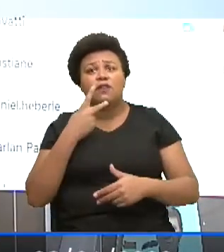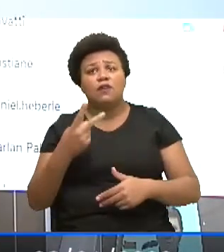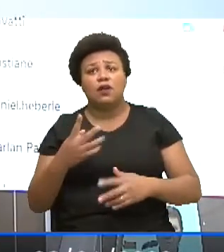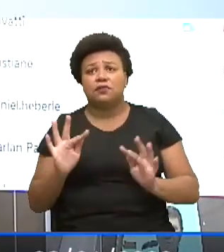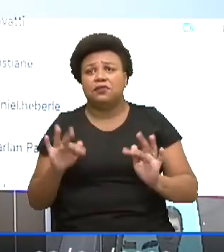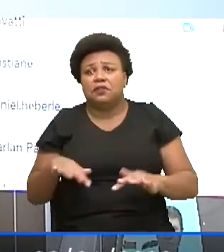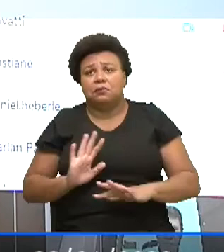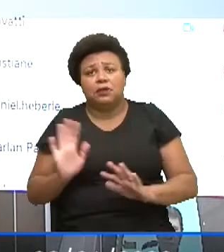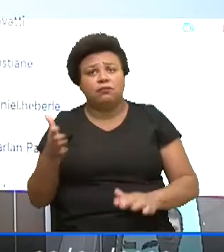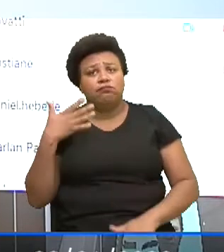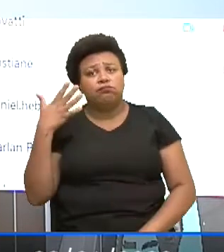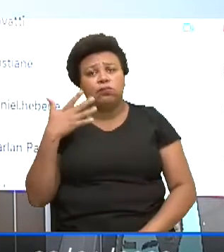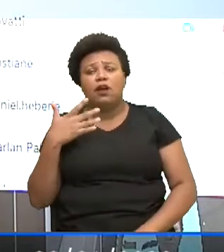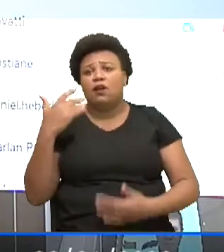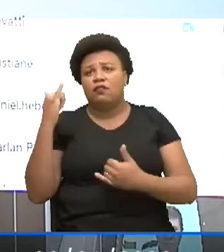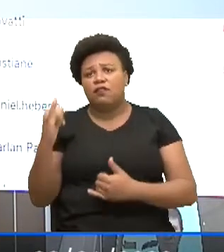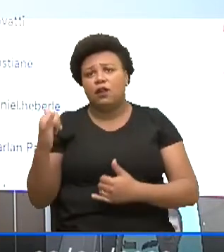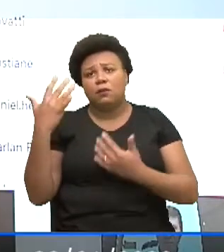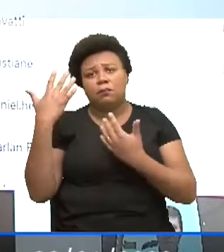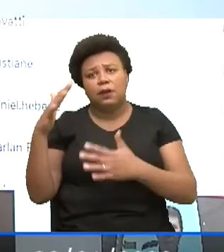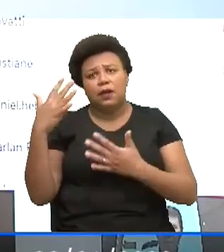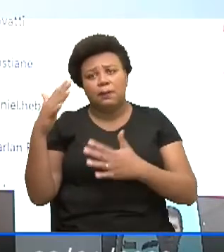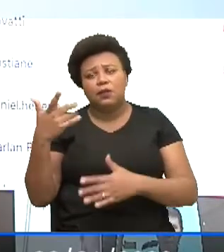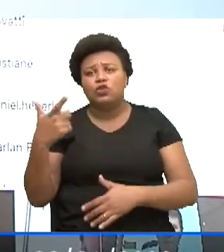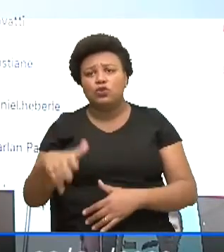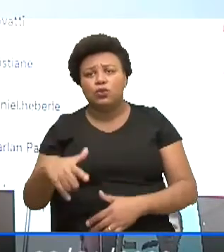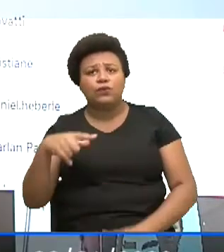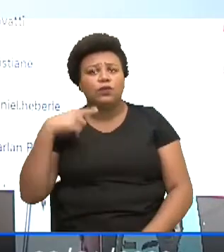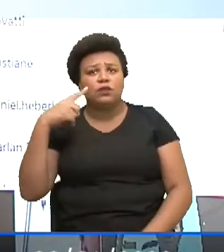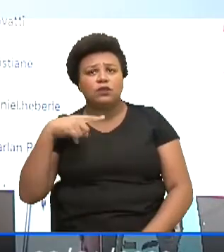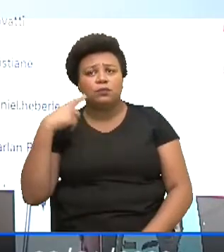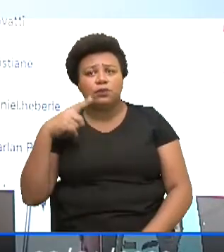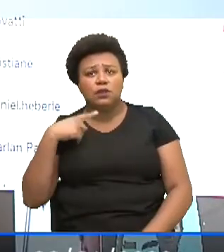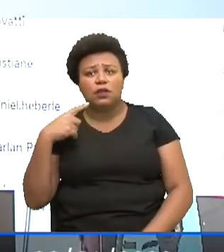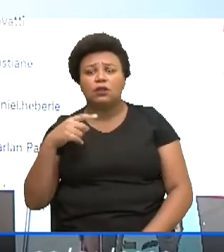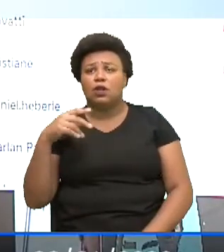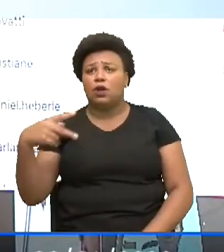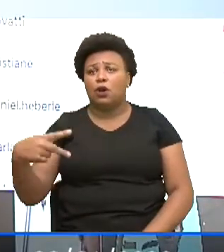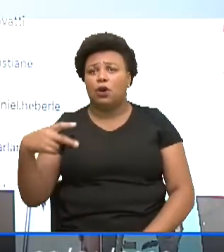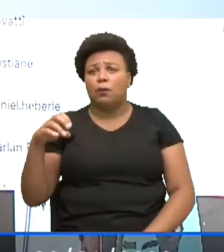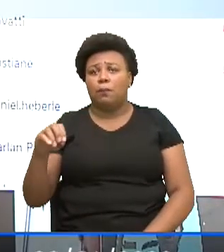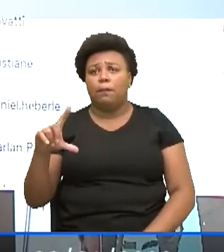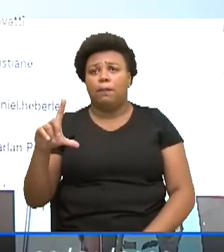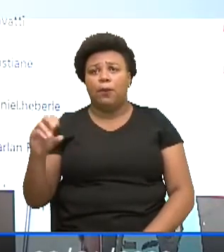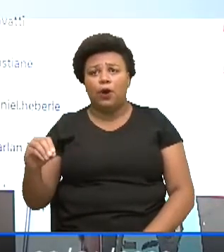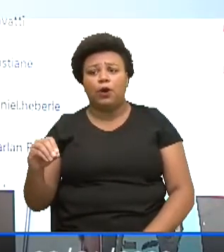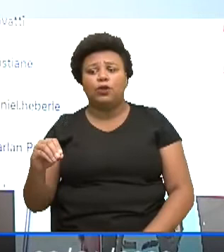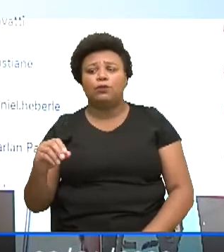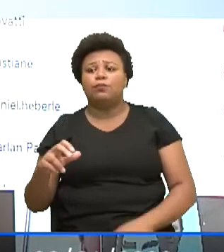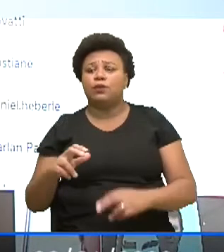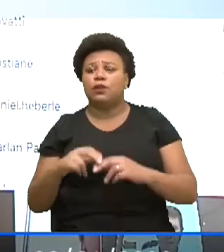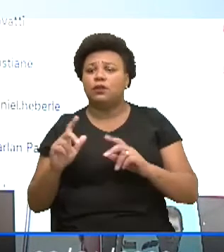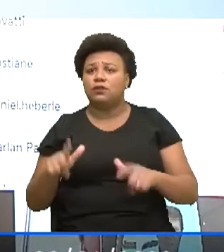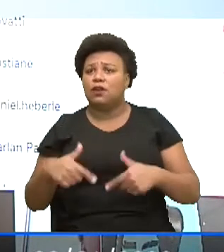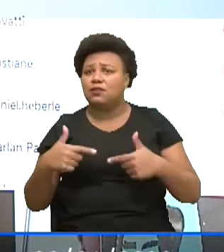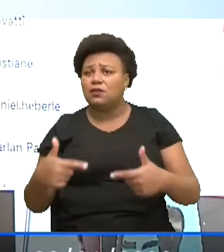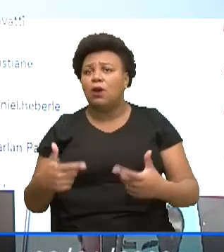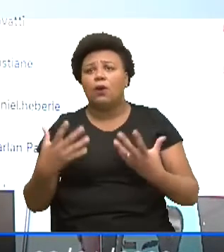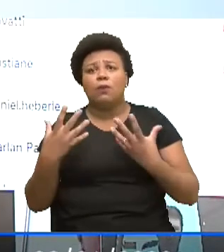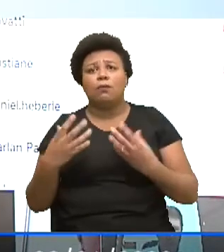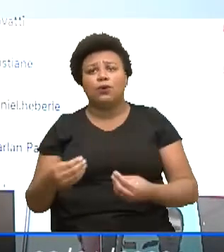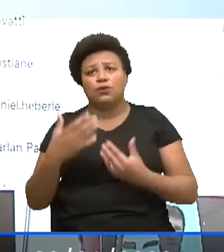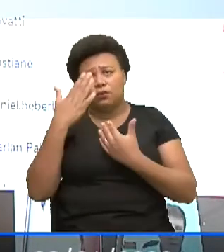participação, parabenizando mais uma vez o deputado Polo por essa iniciativa. Muito